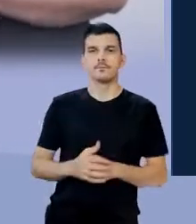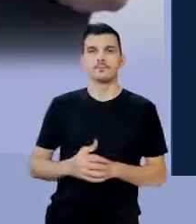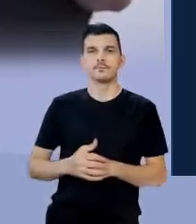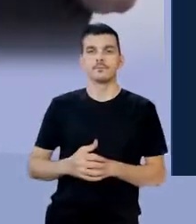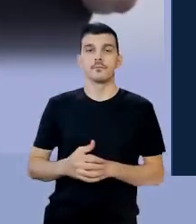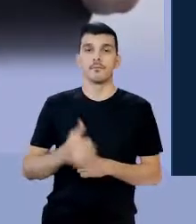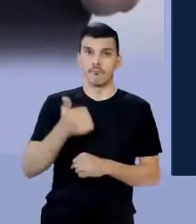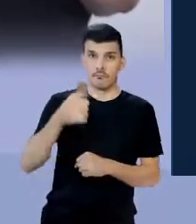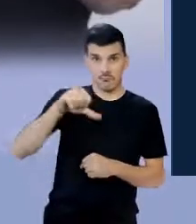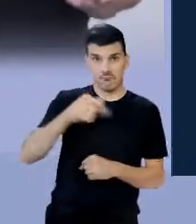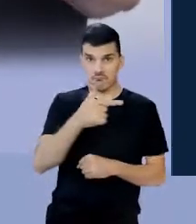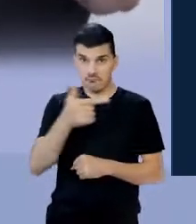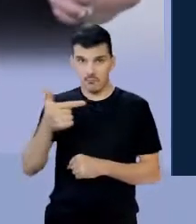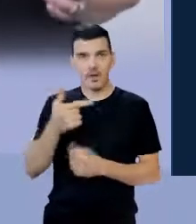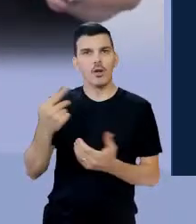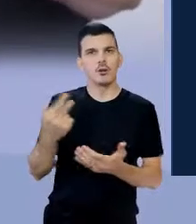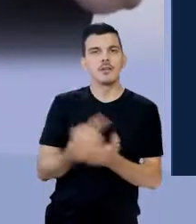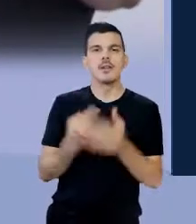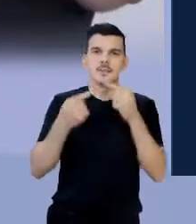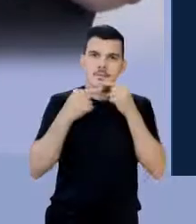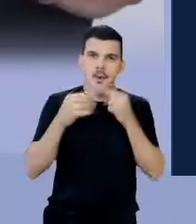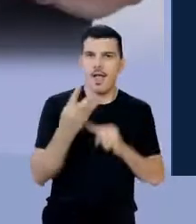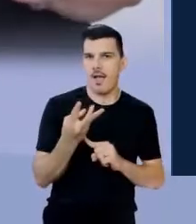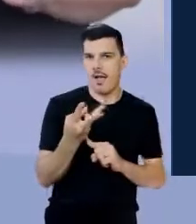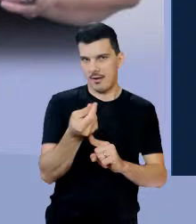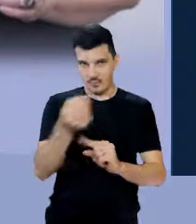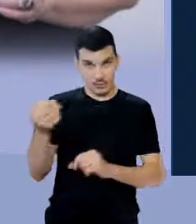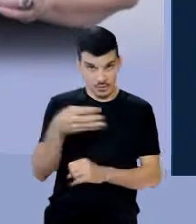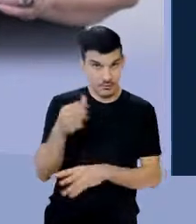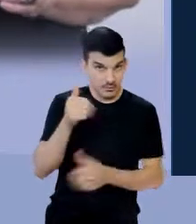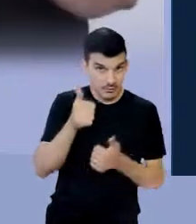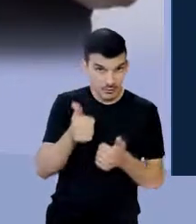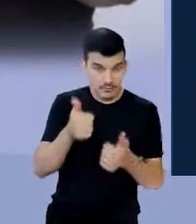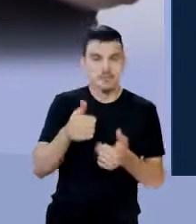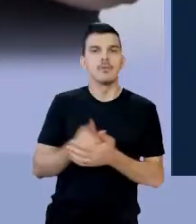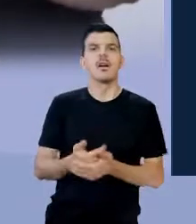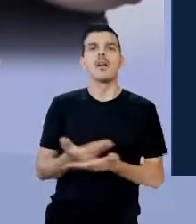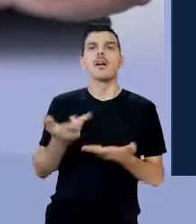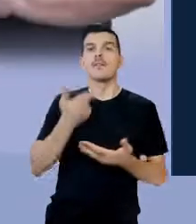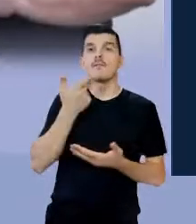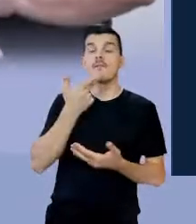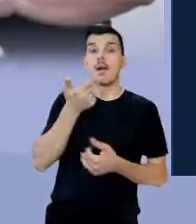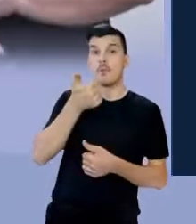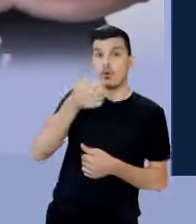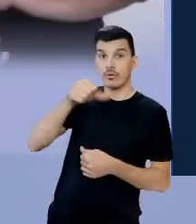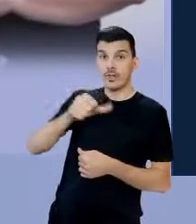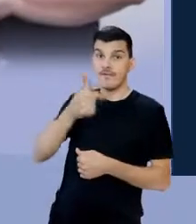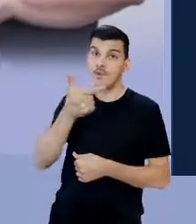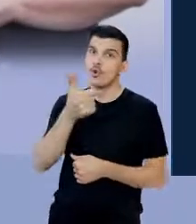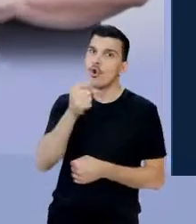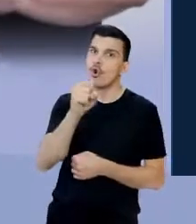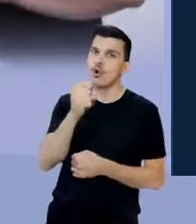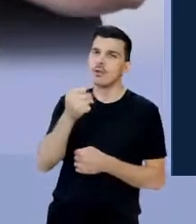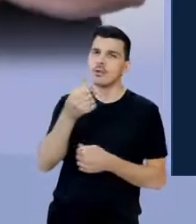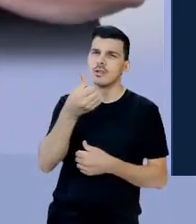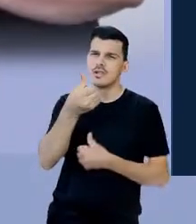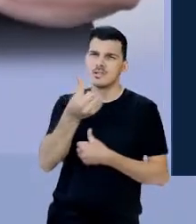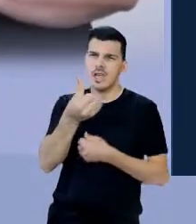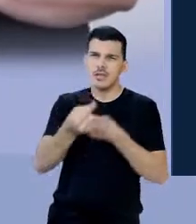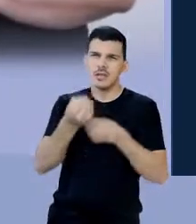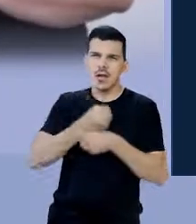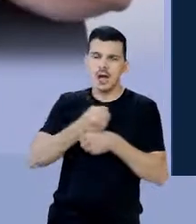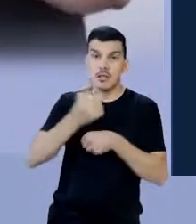1928. Em 1922 ocorrera a Semana de Arte Moderna. Estamos falando de 1928,